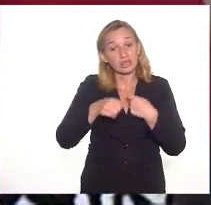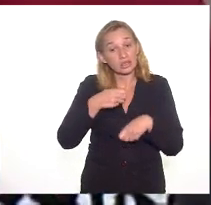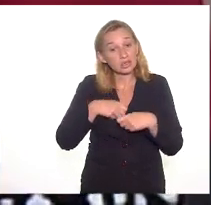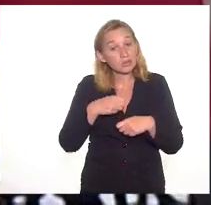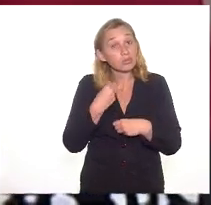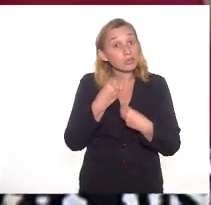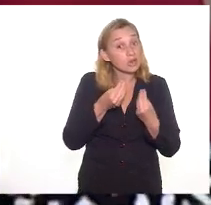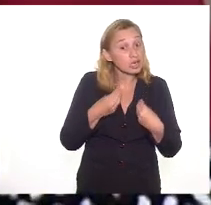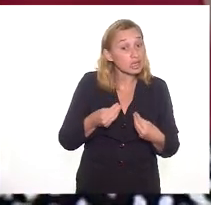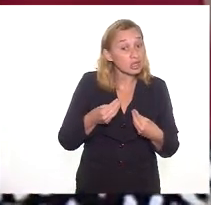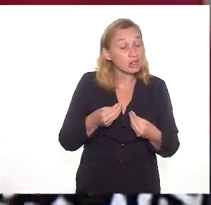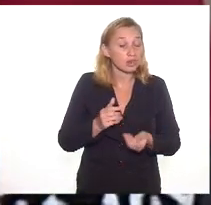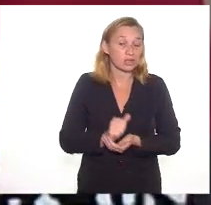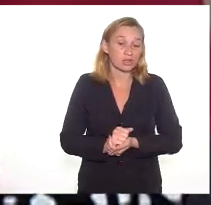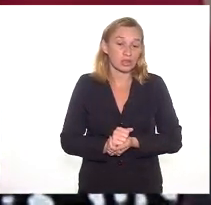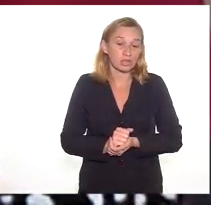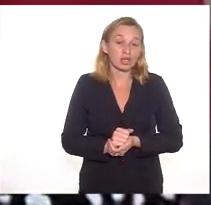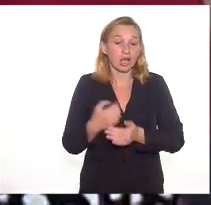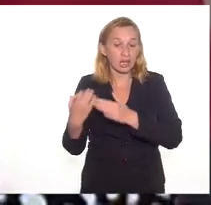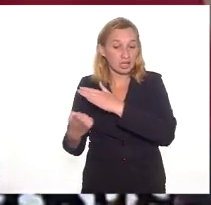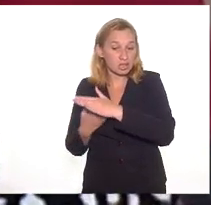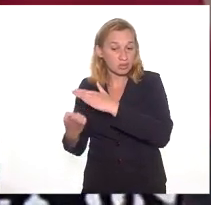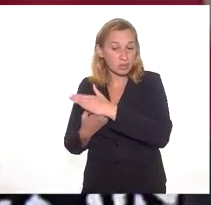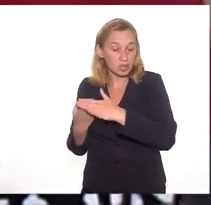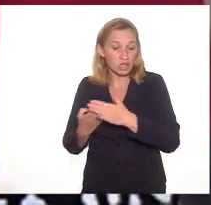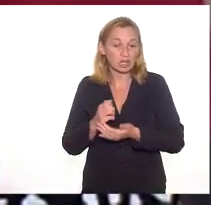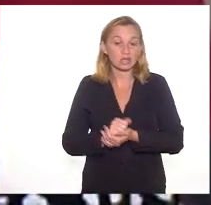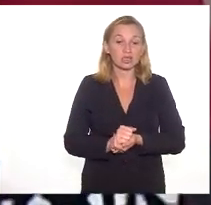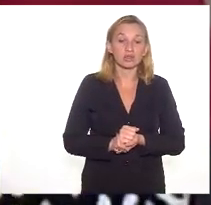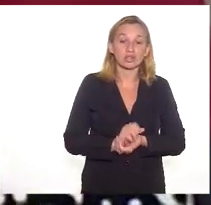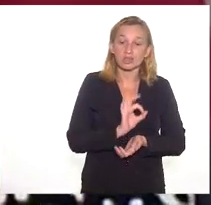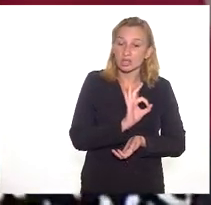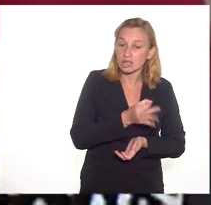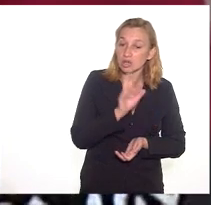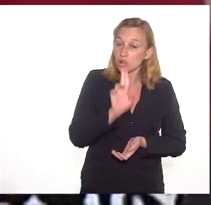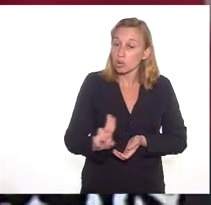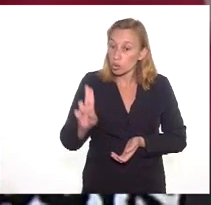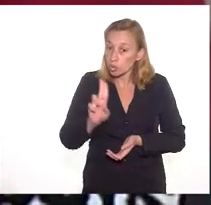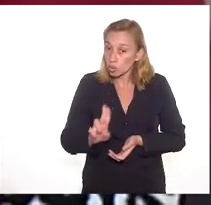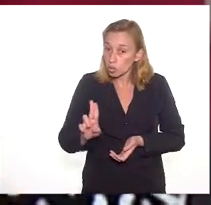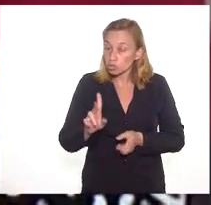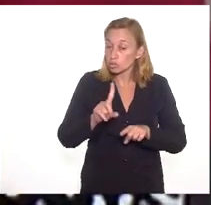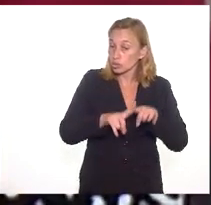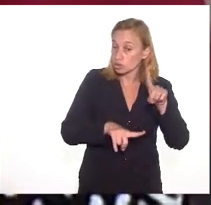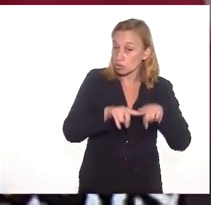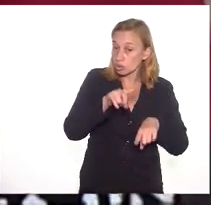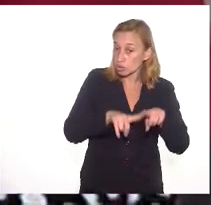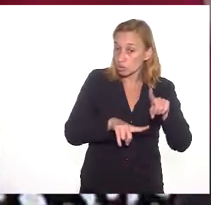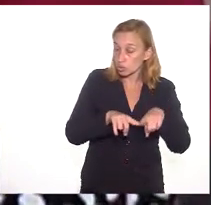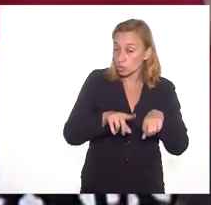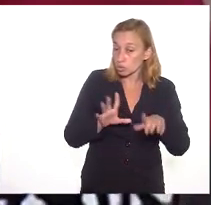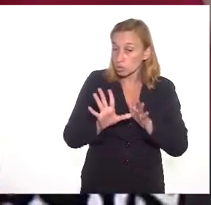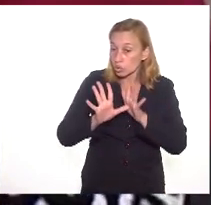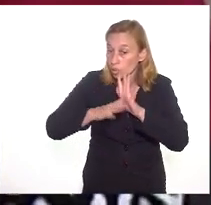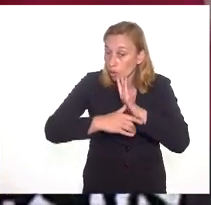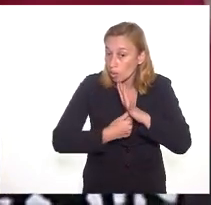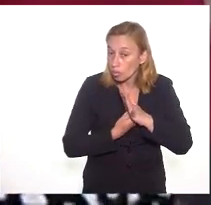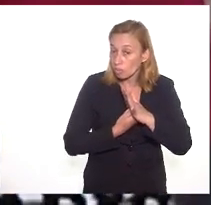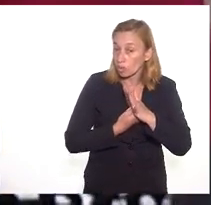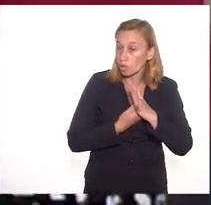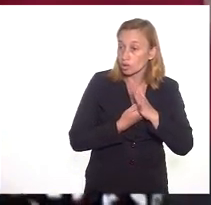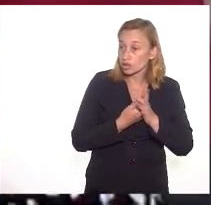que as empresas que fazem exatamente o uso de produto roubado, que aquece o